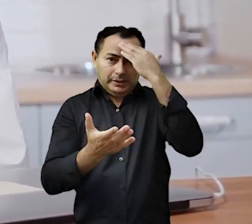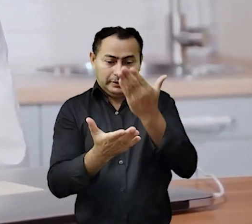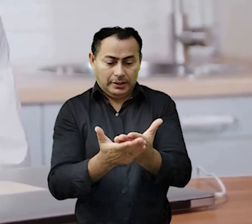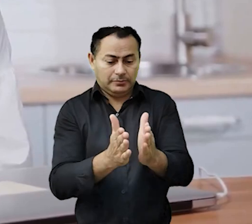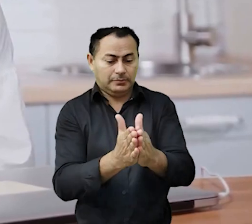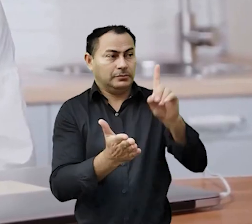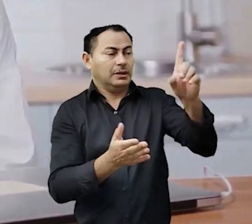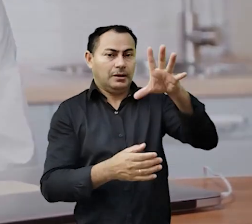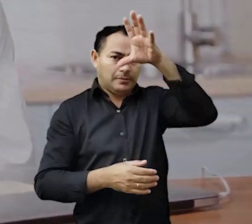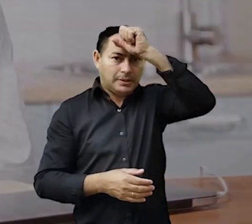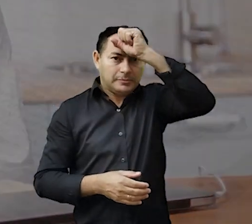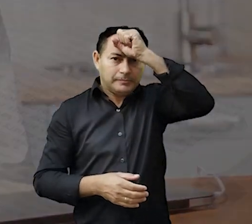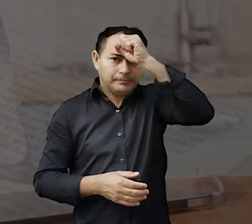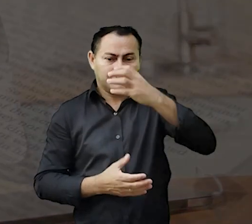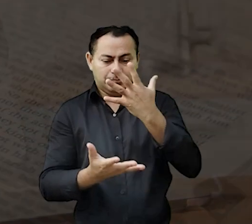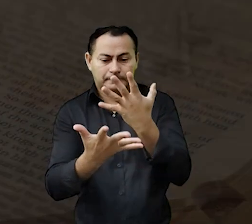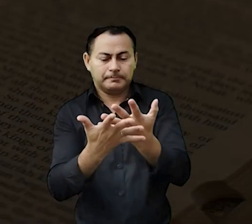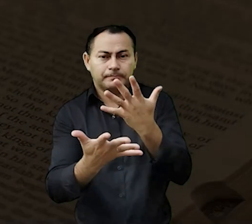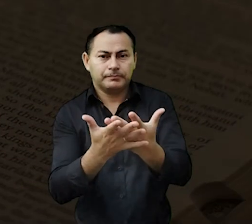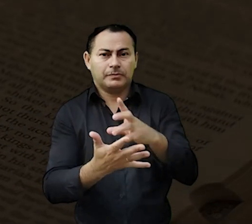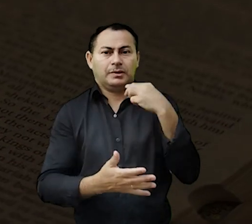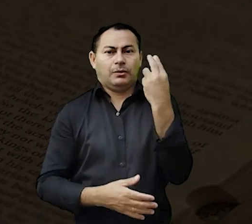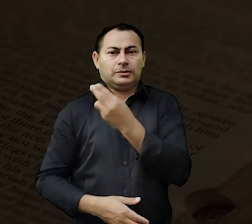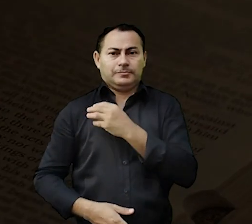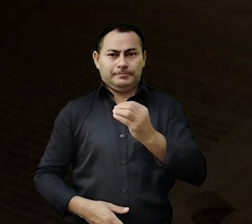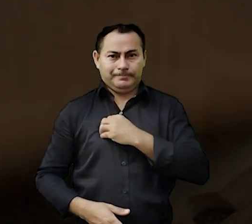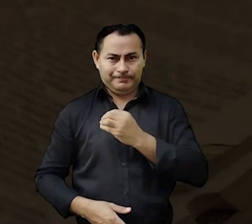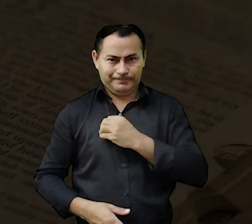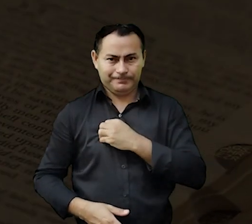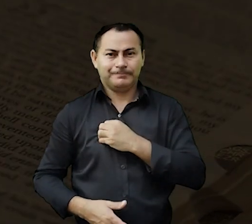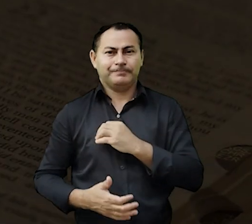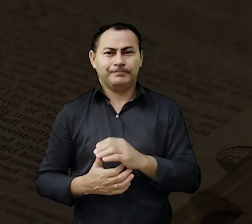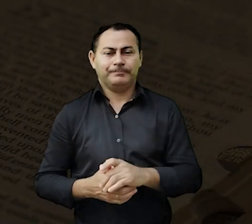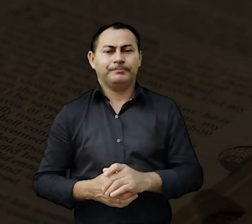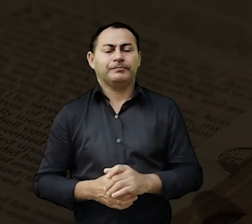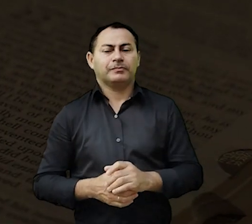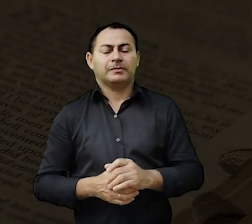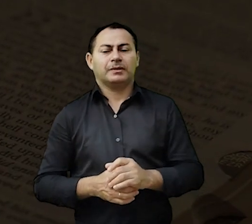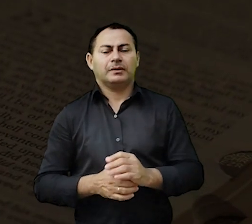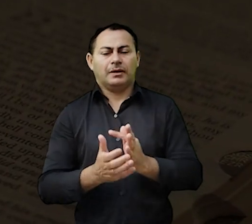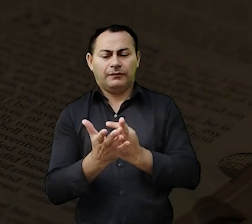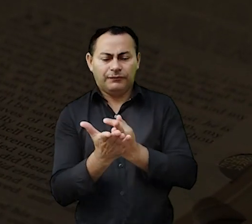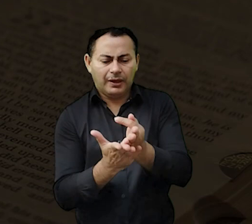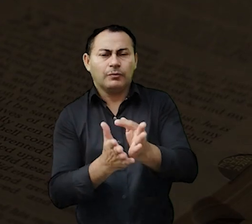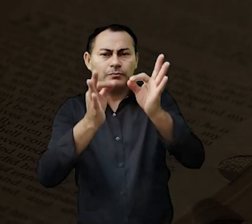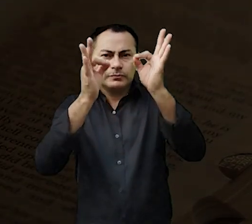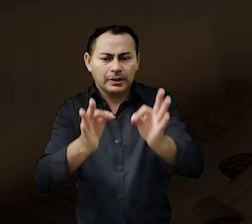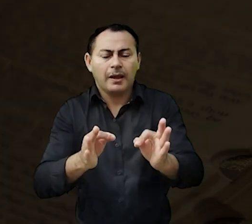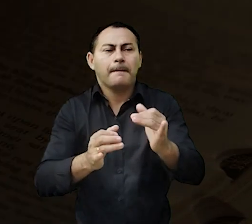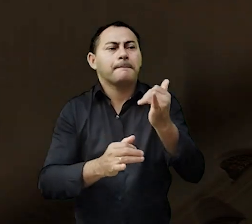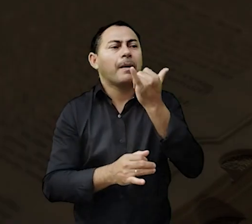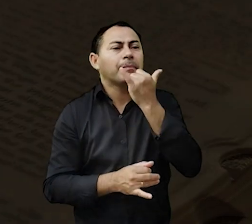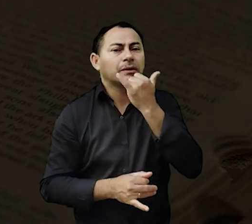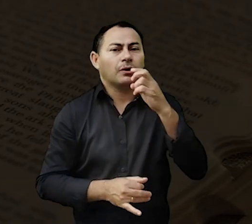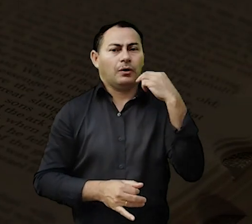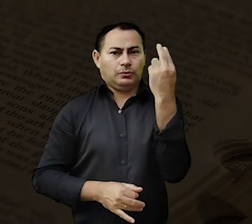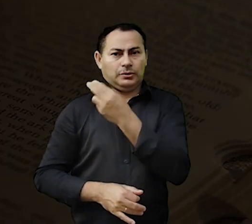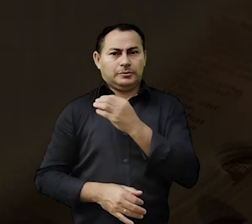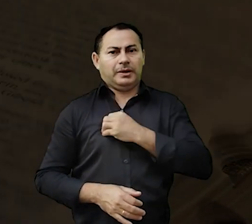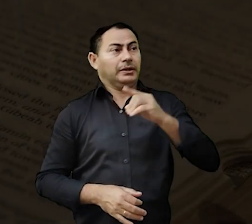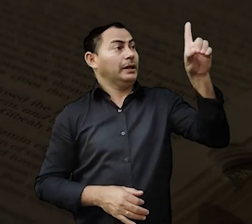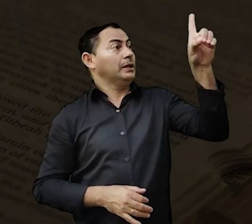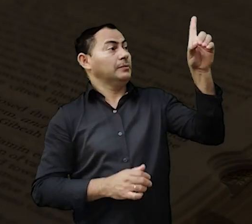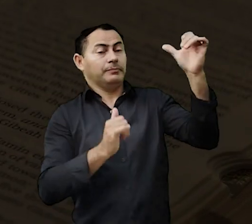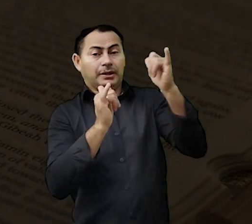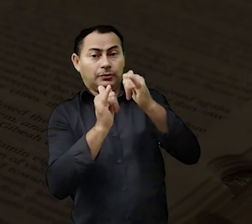e nela aprendemos que, se confessarmos os nossos pecados, Ele é fiel e justo para perdoar os nossos pecados e